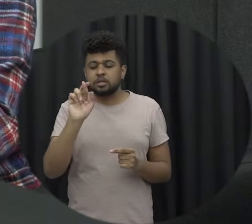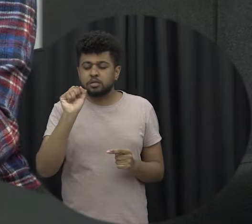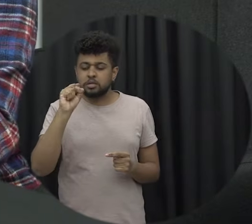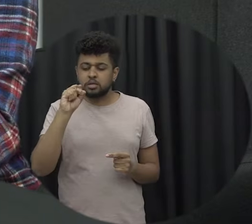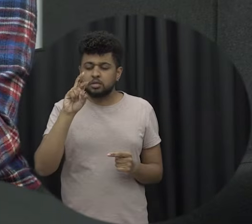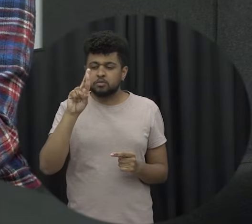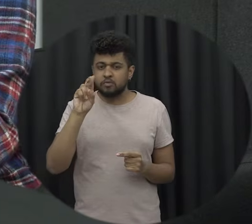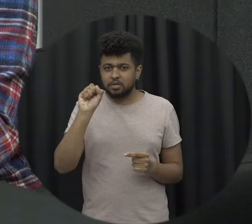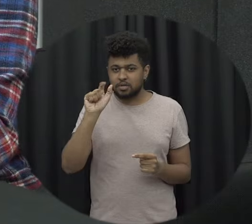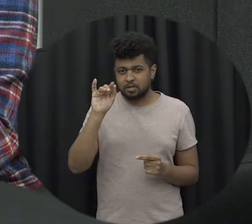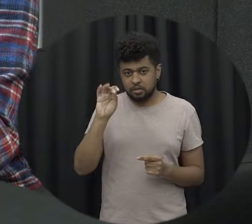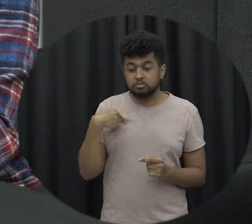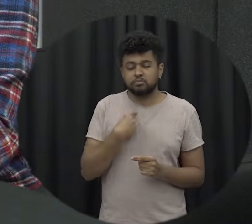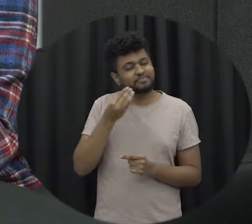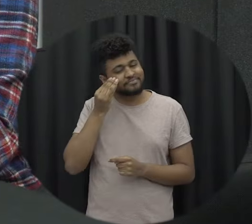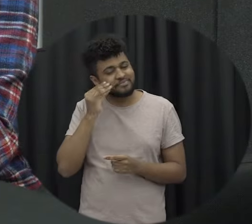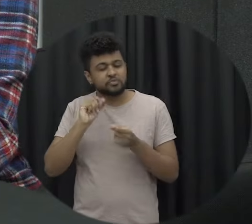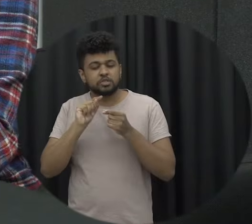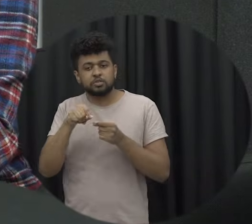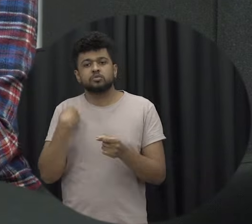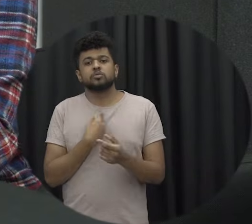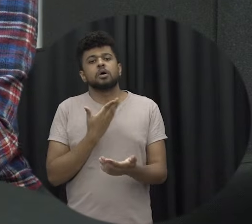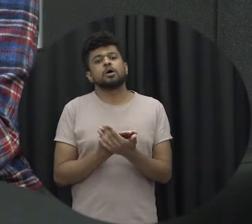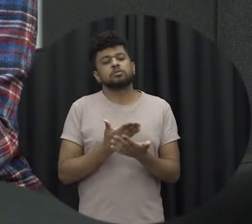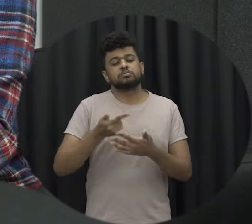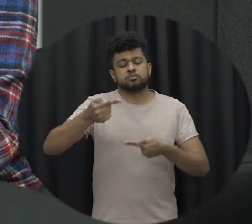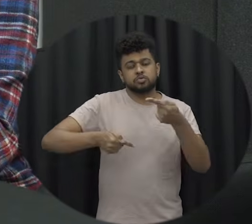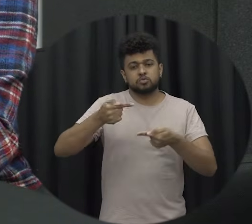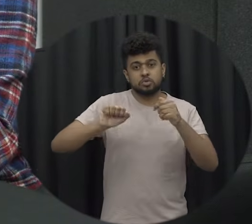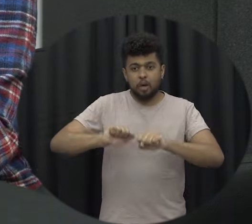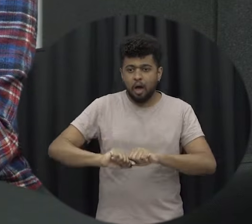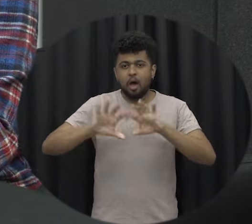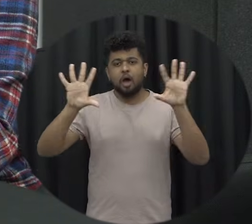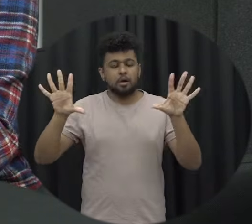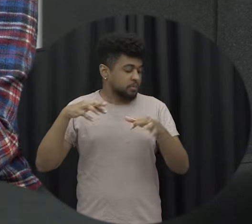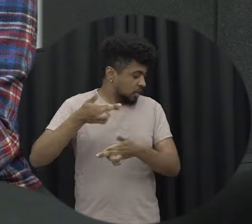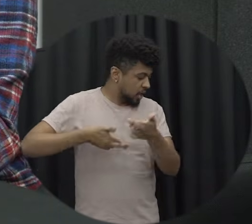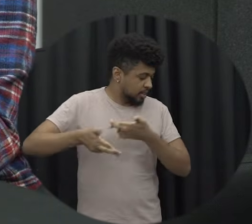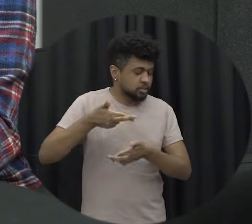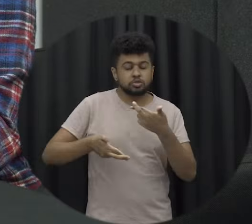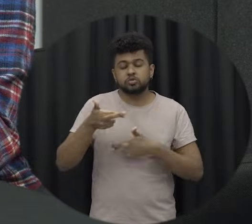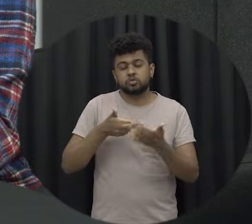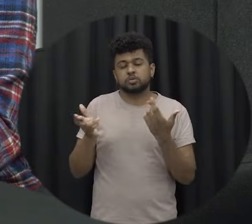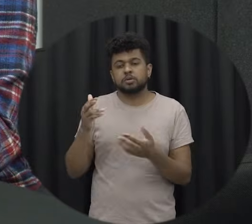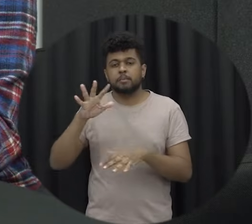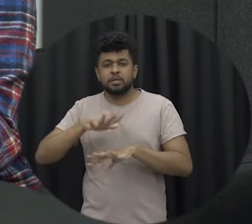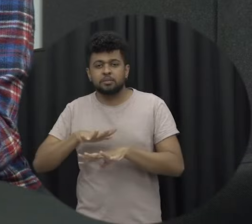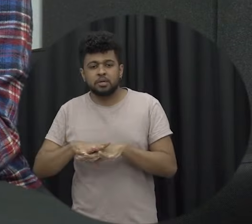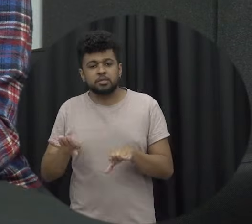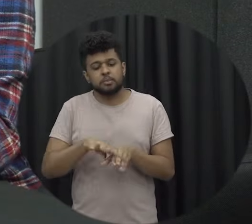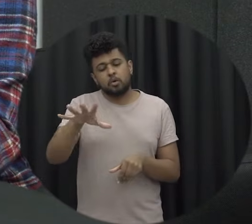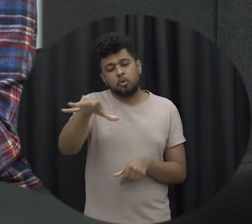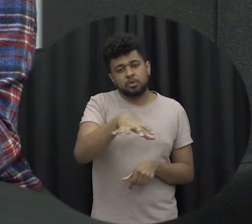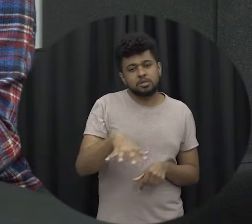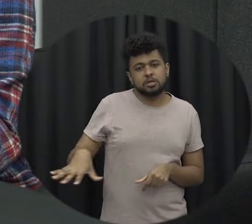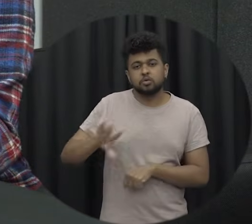os nossos estudantes, né, essas discussões amplas, né, das relações entre a matemática e outras áreas de conhecimento. Mas eu acho que a gente